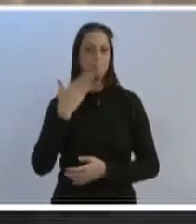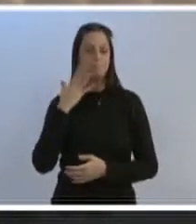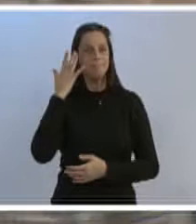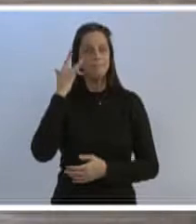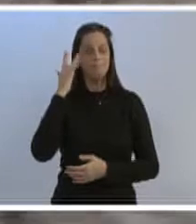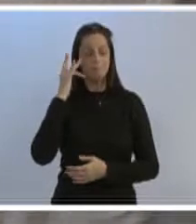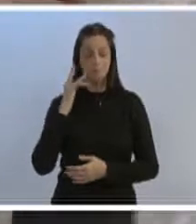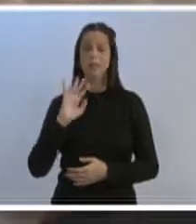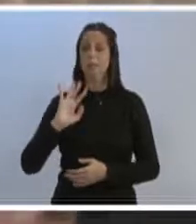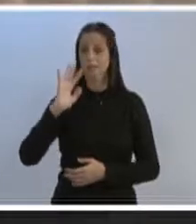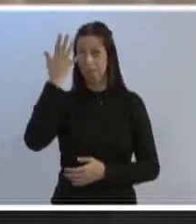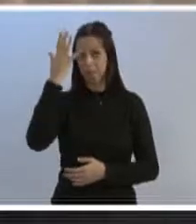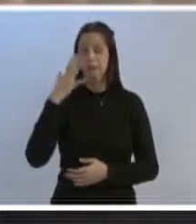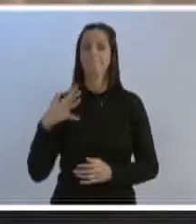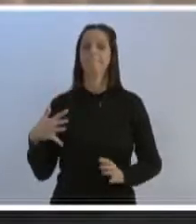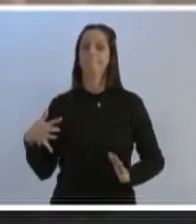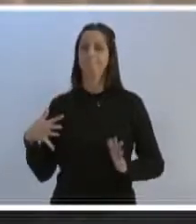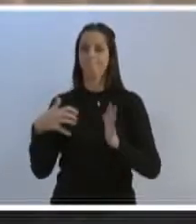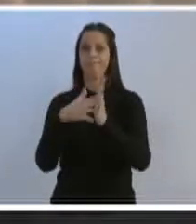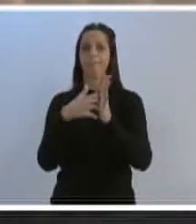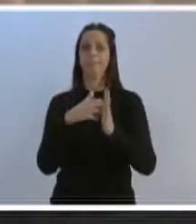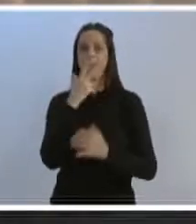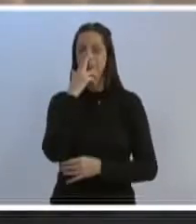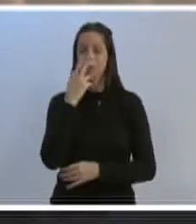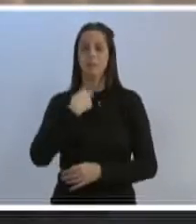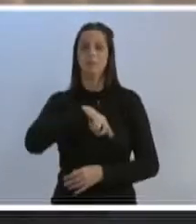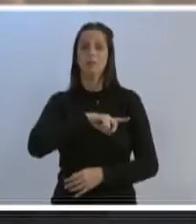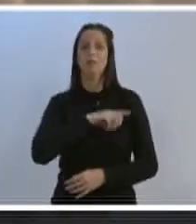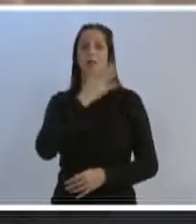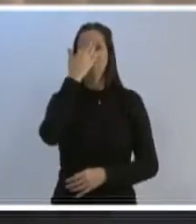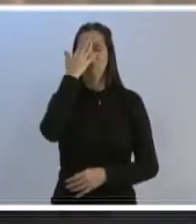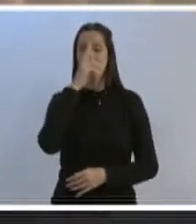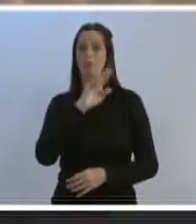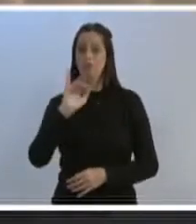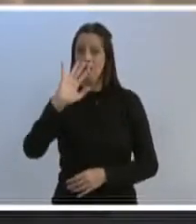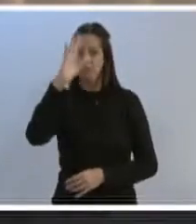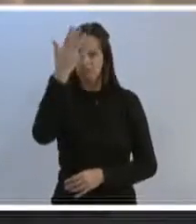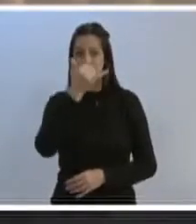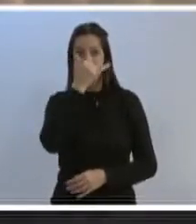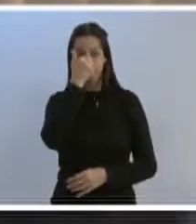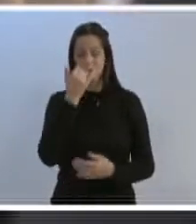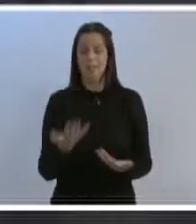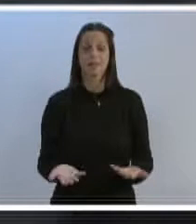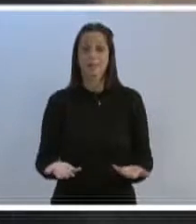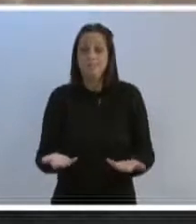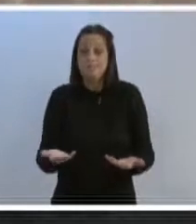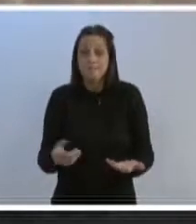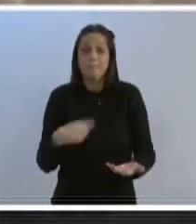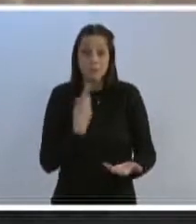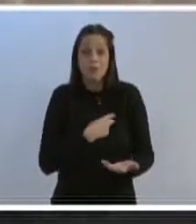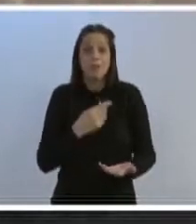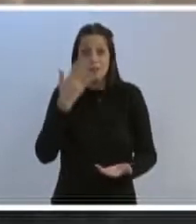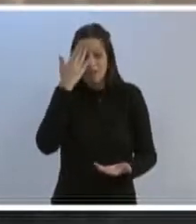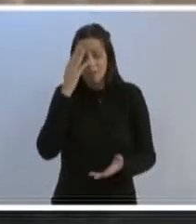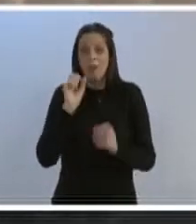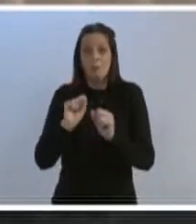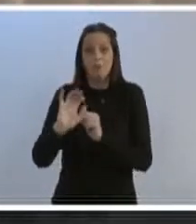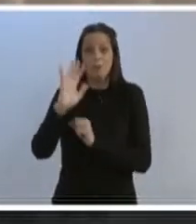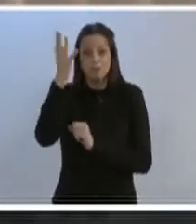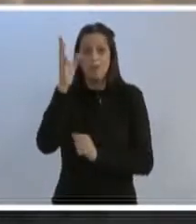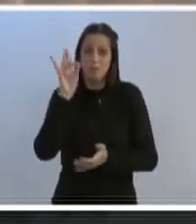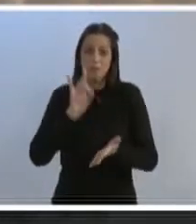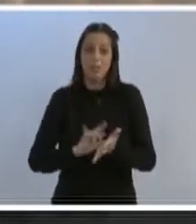então a gente estava quase que prevendo a situação mas nem prevendo é adiantando a possibilidade que iria acontecer